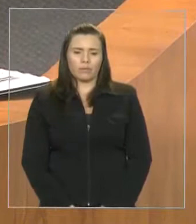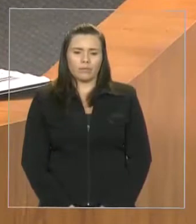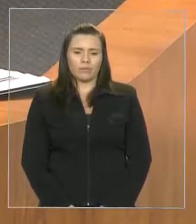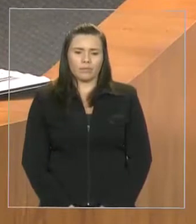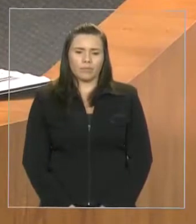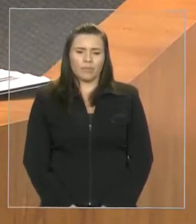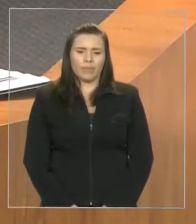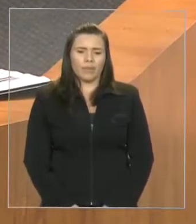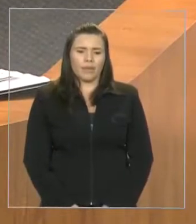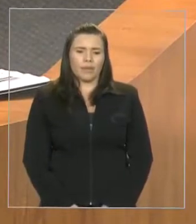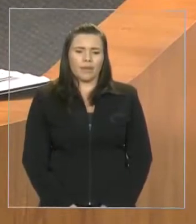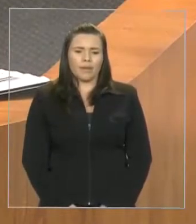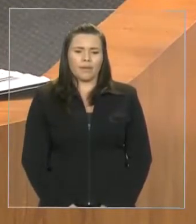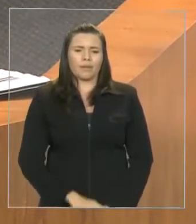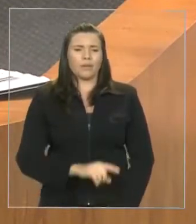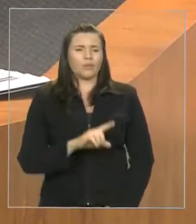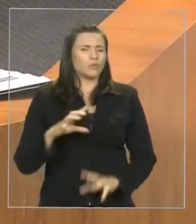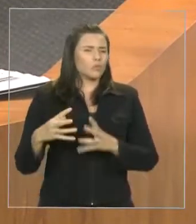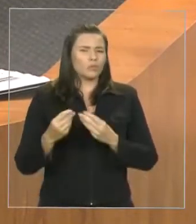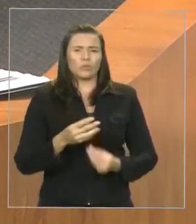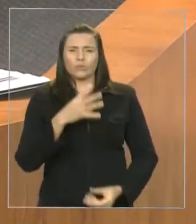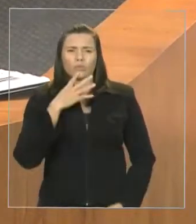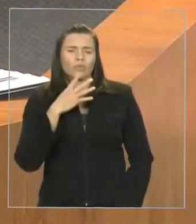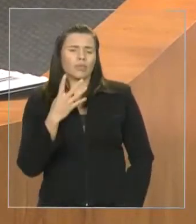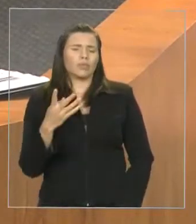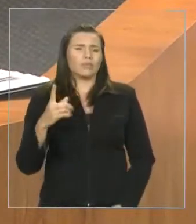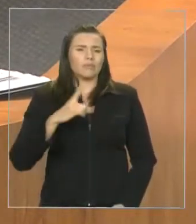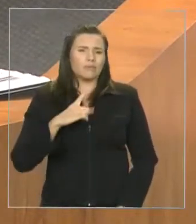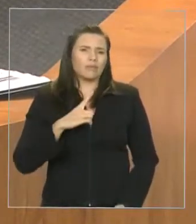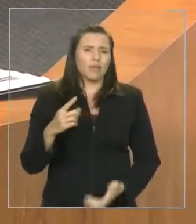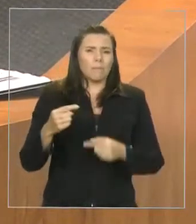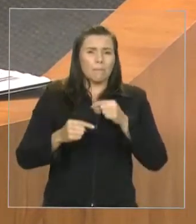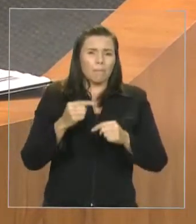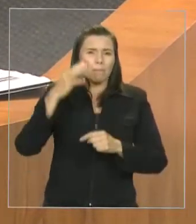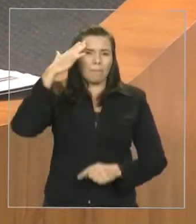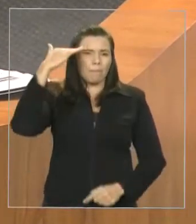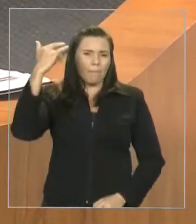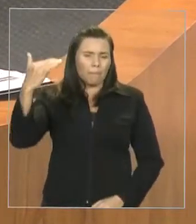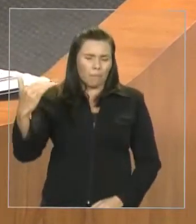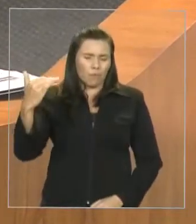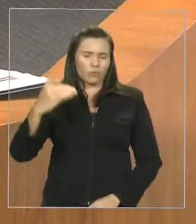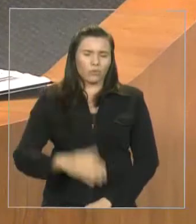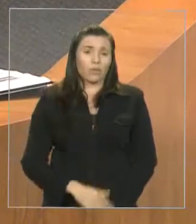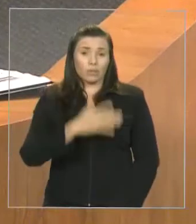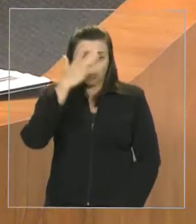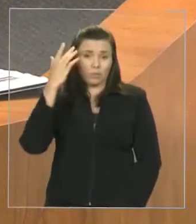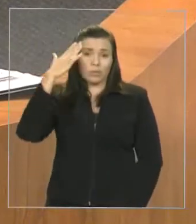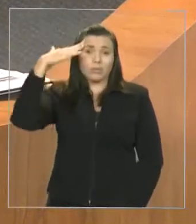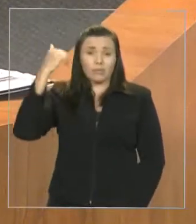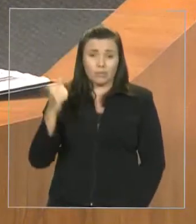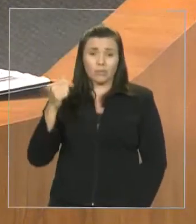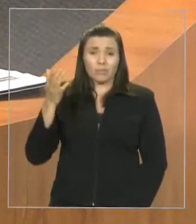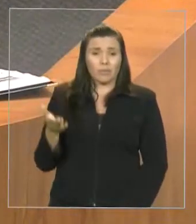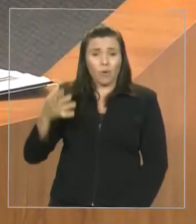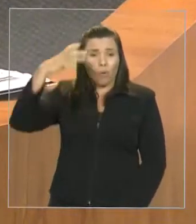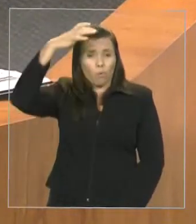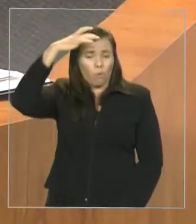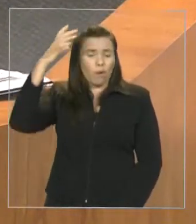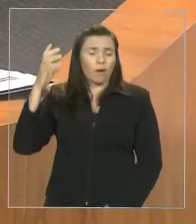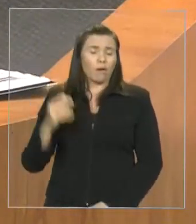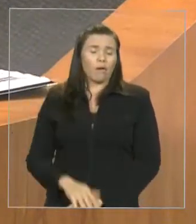indicado e que todos conhecem. Deputado César Pires, quero invocar a sua